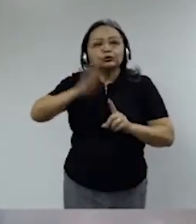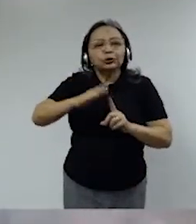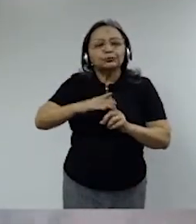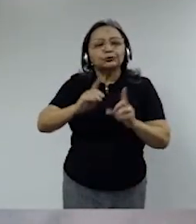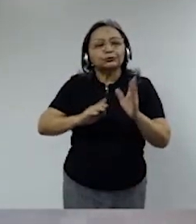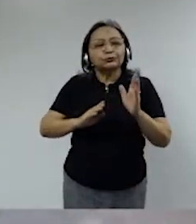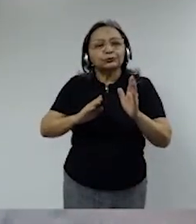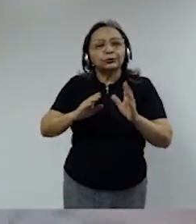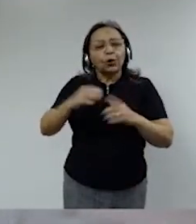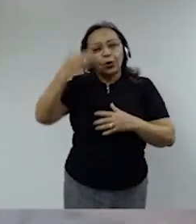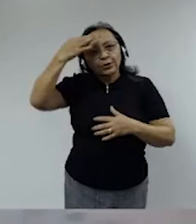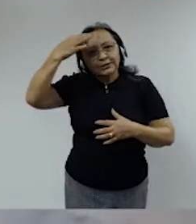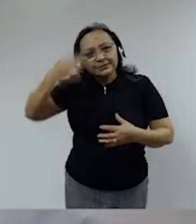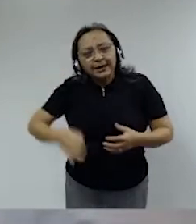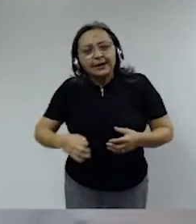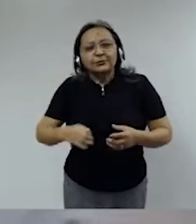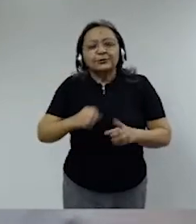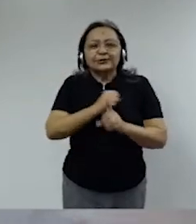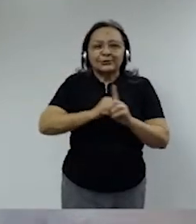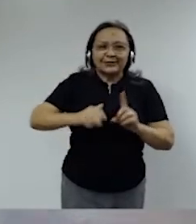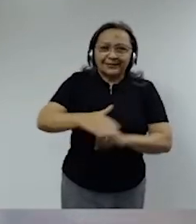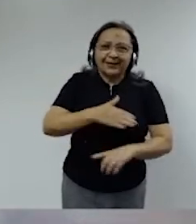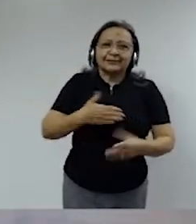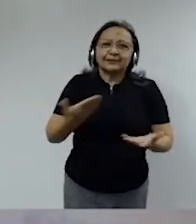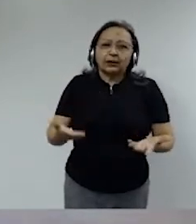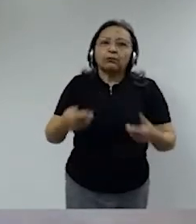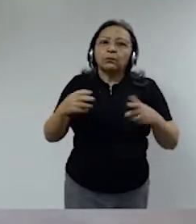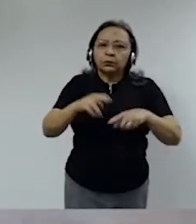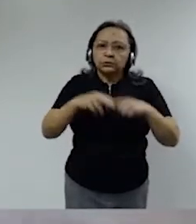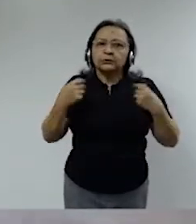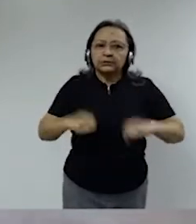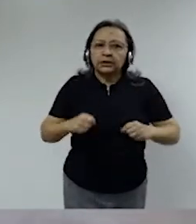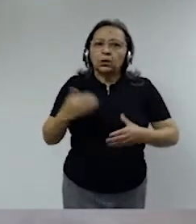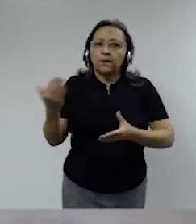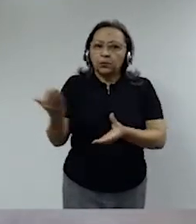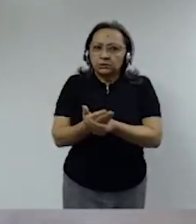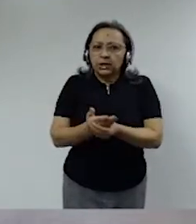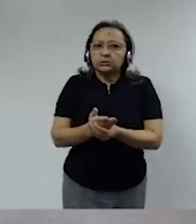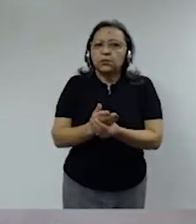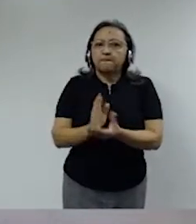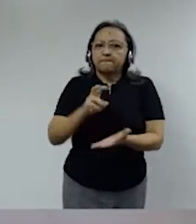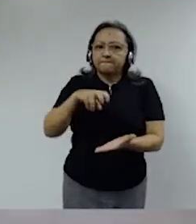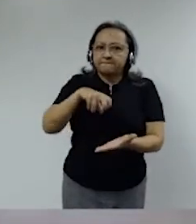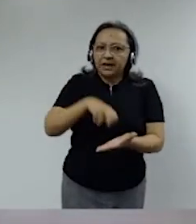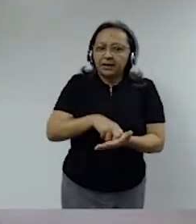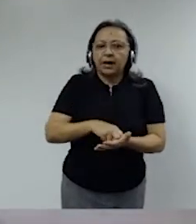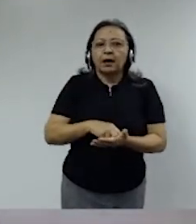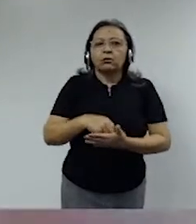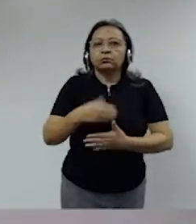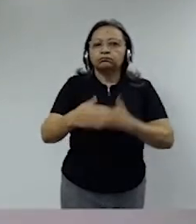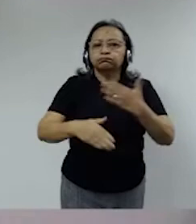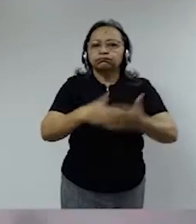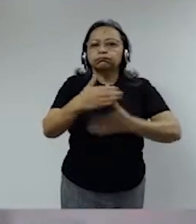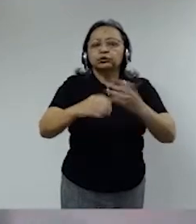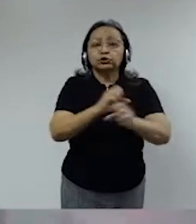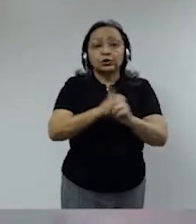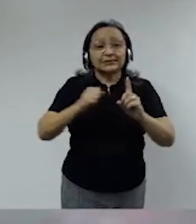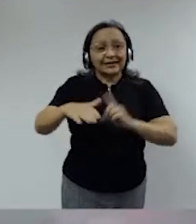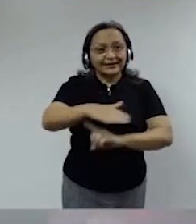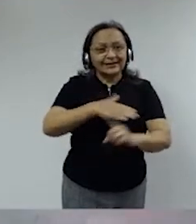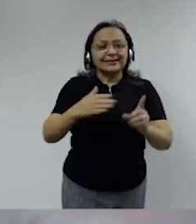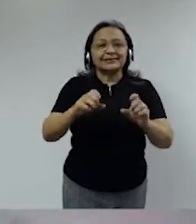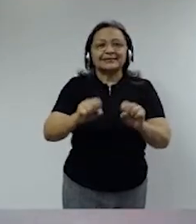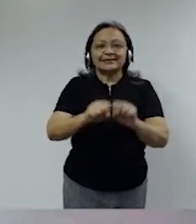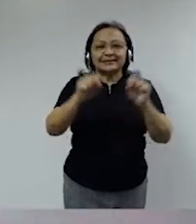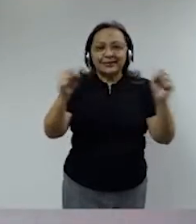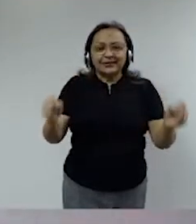sociedade. Então, é necessário que o processo penal se humanize, né? O professor Nilo Batista tem um livro muito interessante, Princípios de Direito Penal,